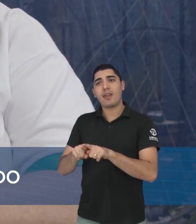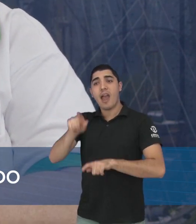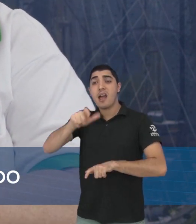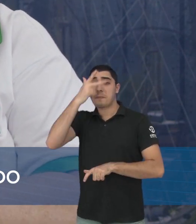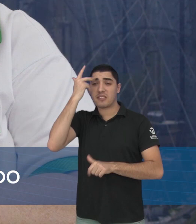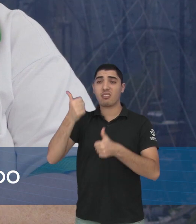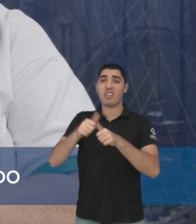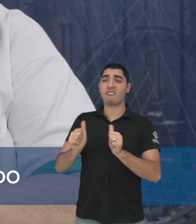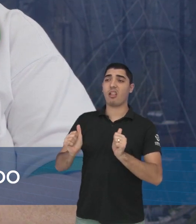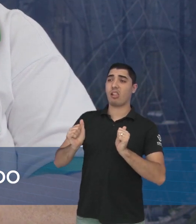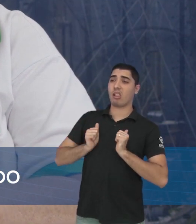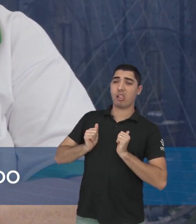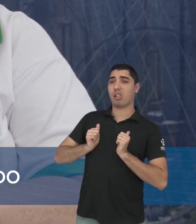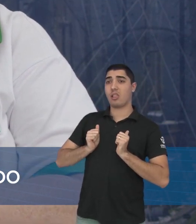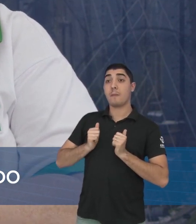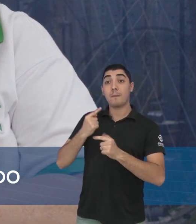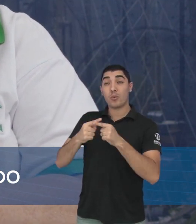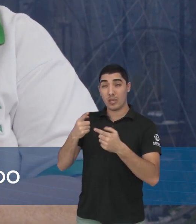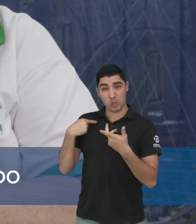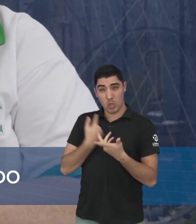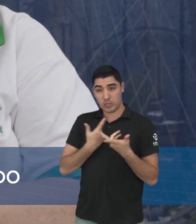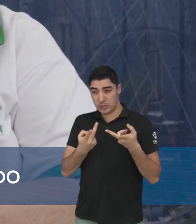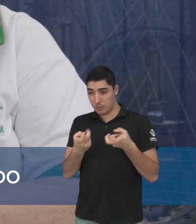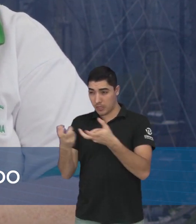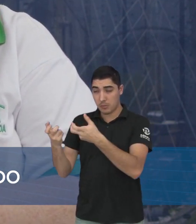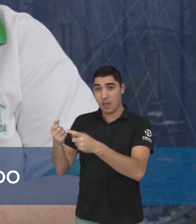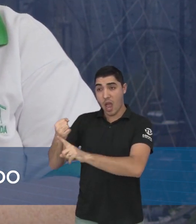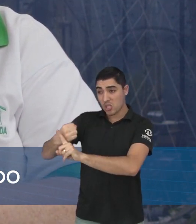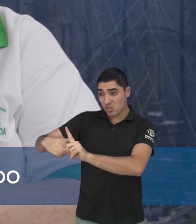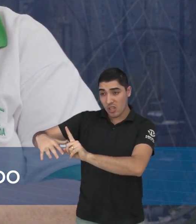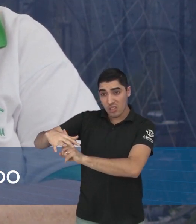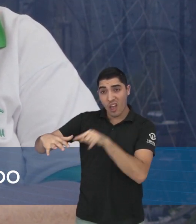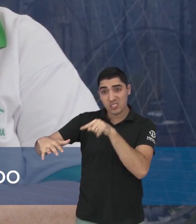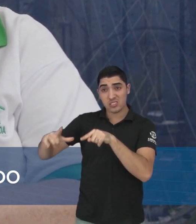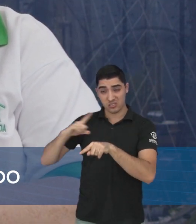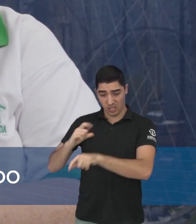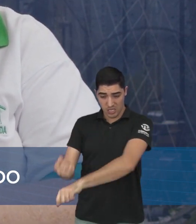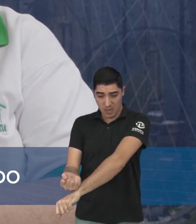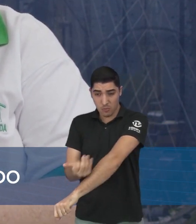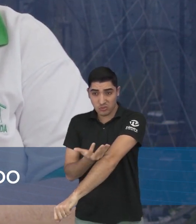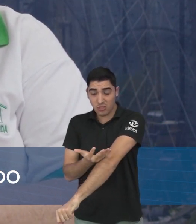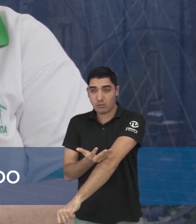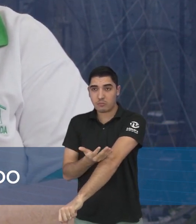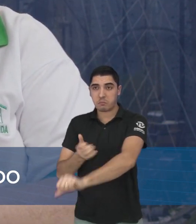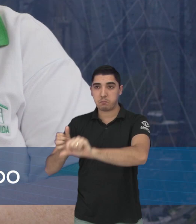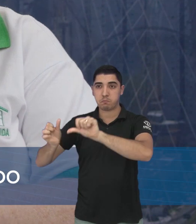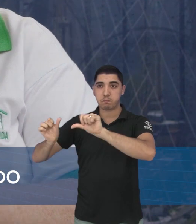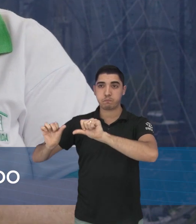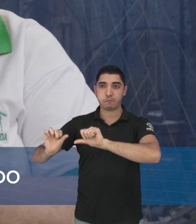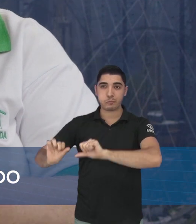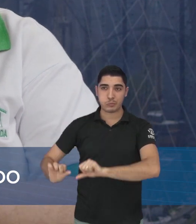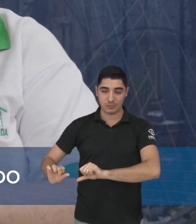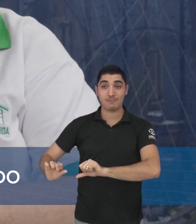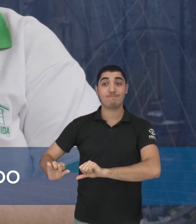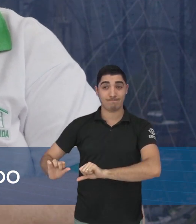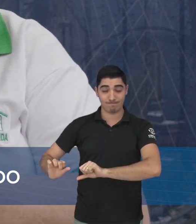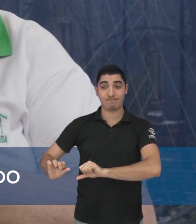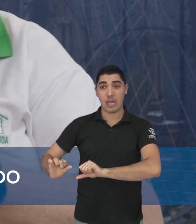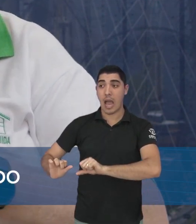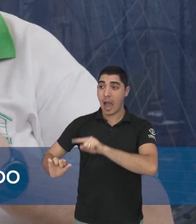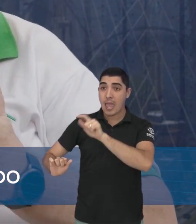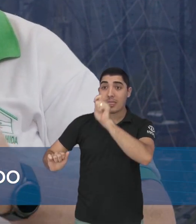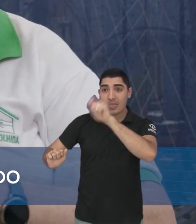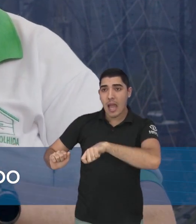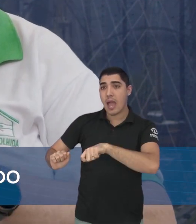por muitas vezes, a sociedade está doente no seu emocional, né? Para que ela consiga sair